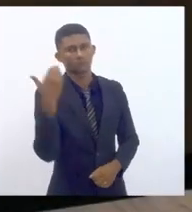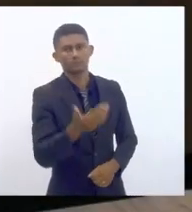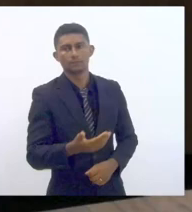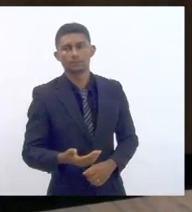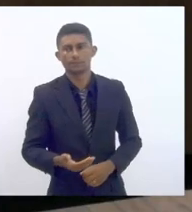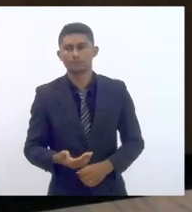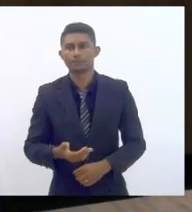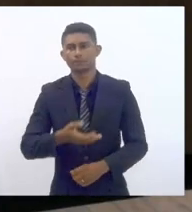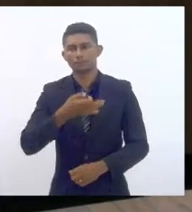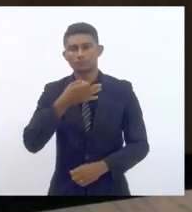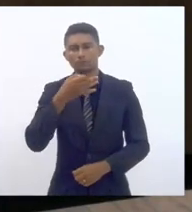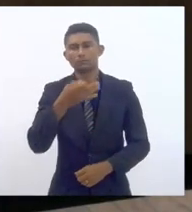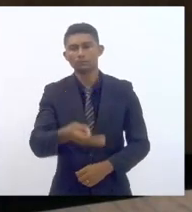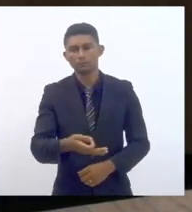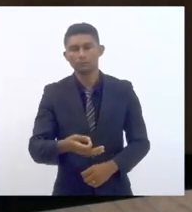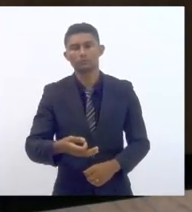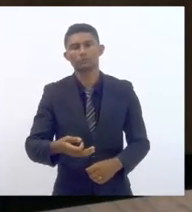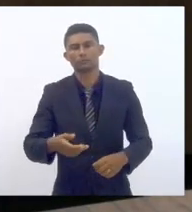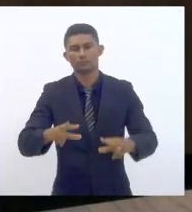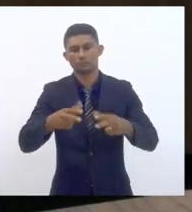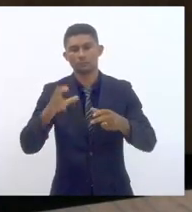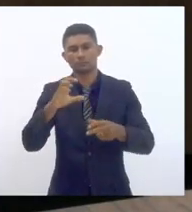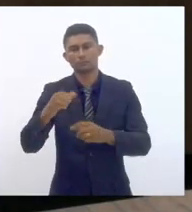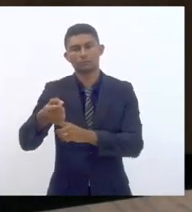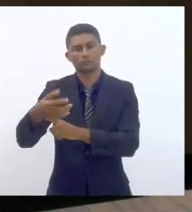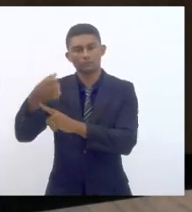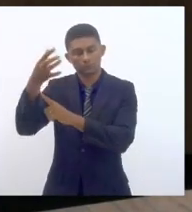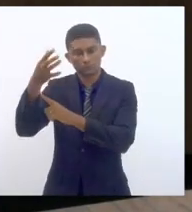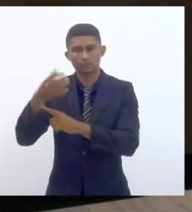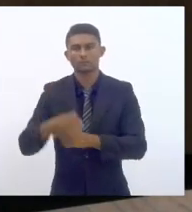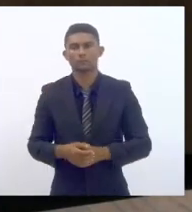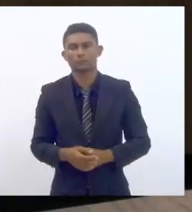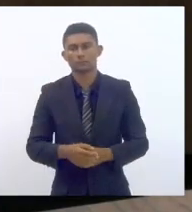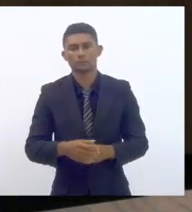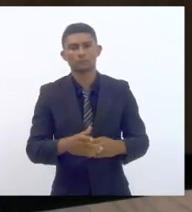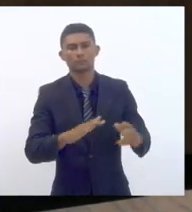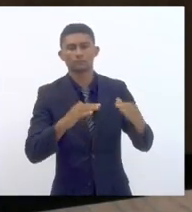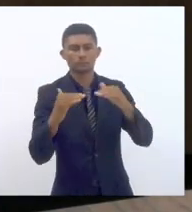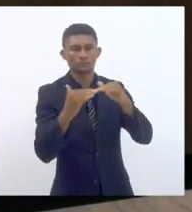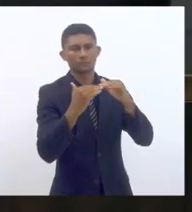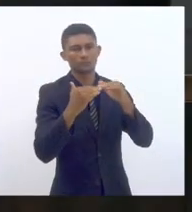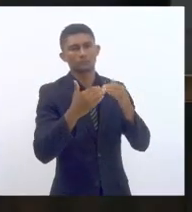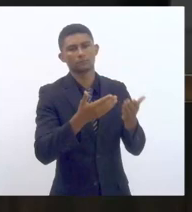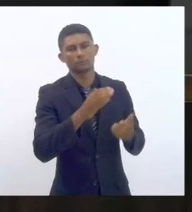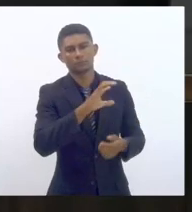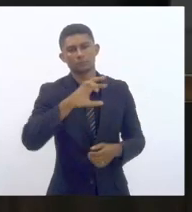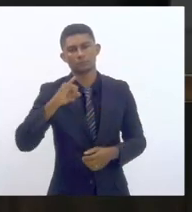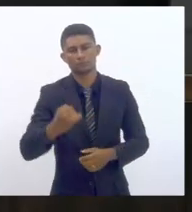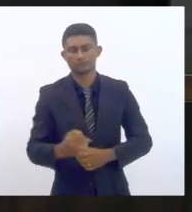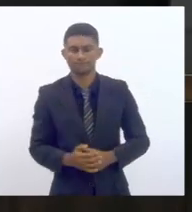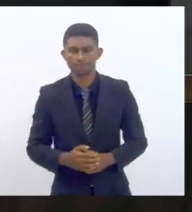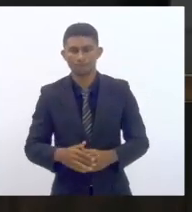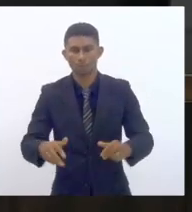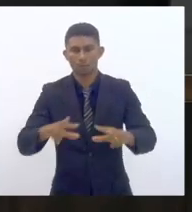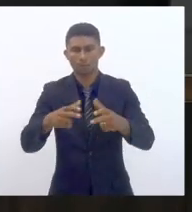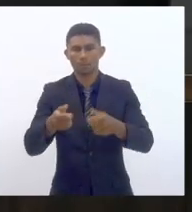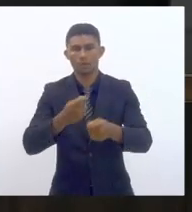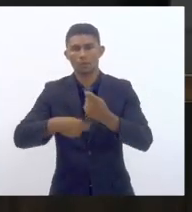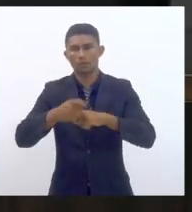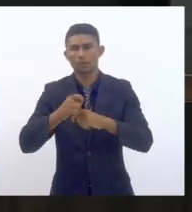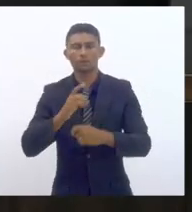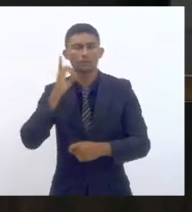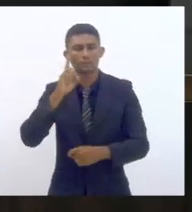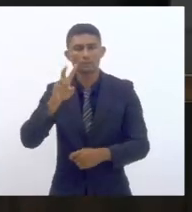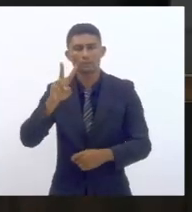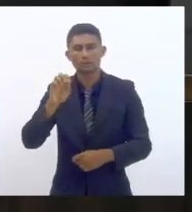Excelência e o parecer da Comissão de Ciência e Tecnologia. Acompanho o parecer da CCJ. pela Comissão de Economia, deputado Valdeir